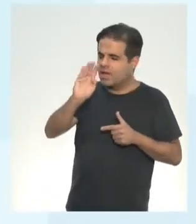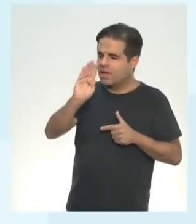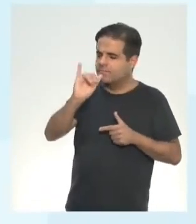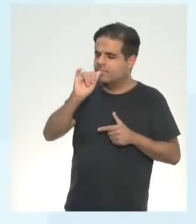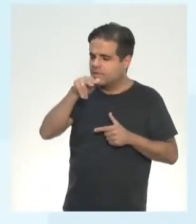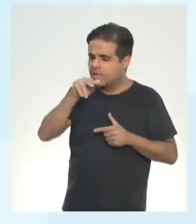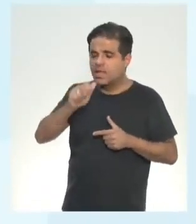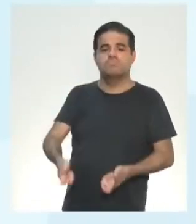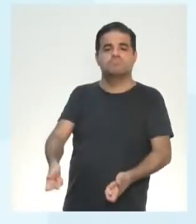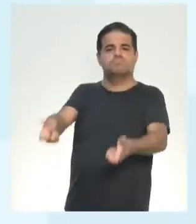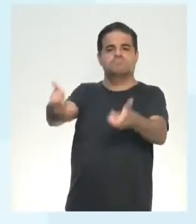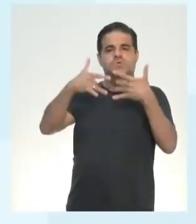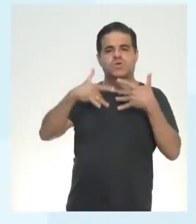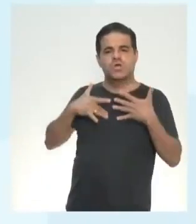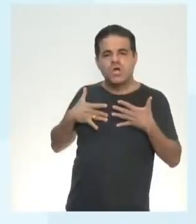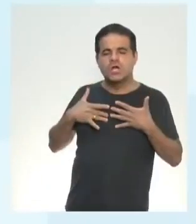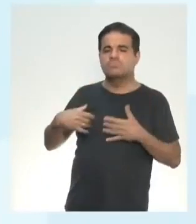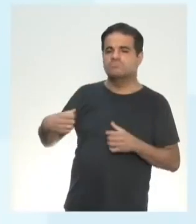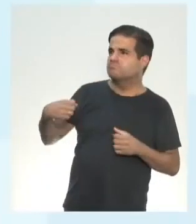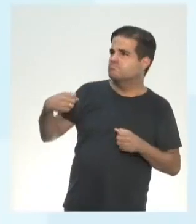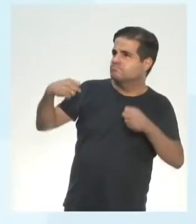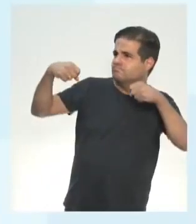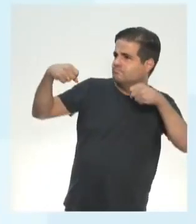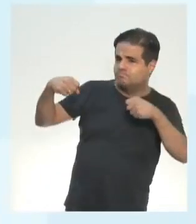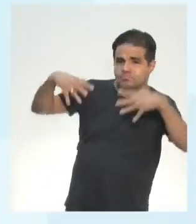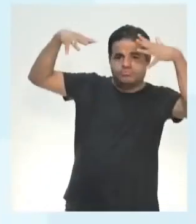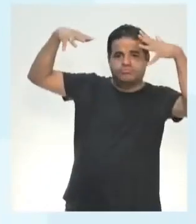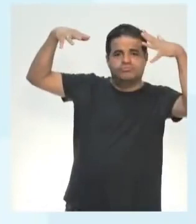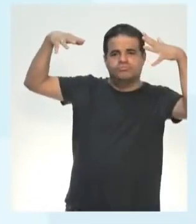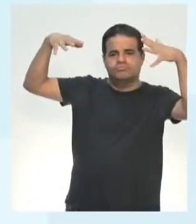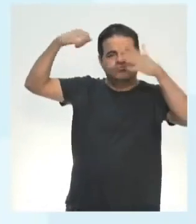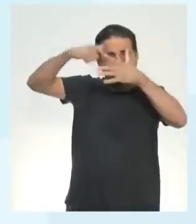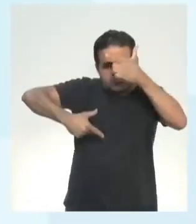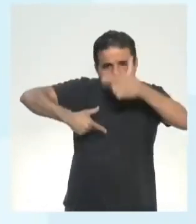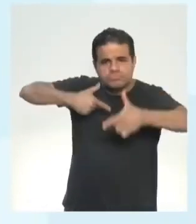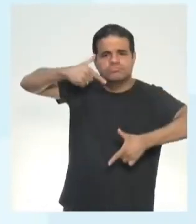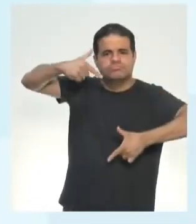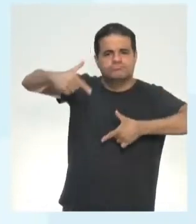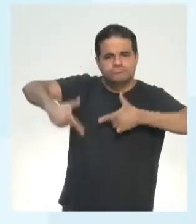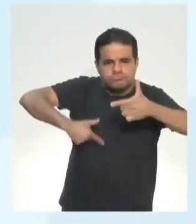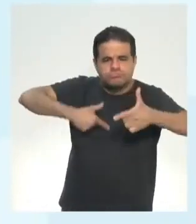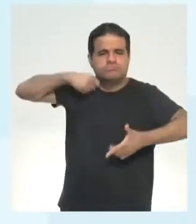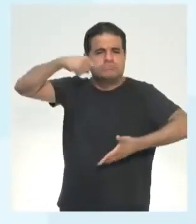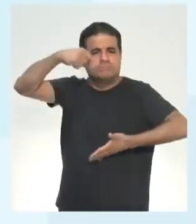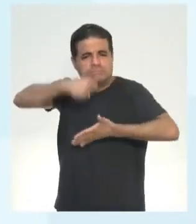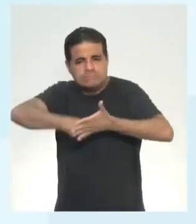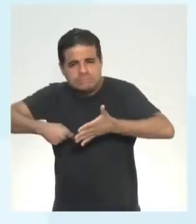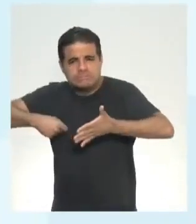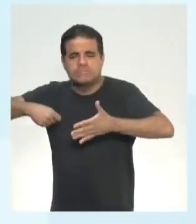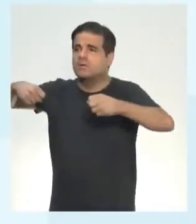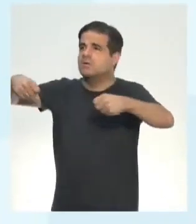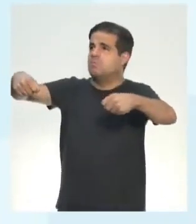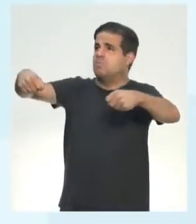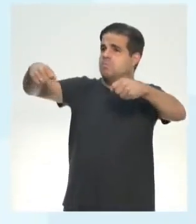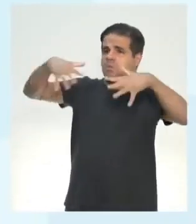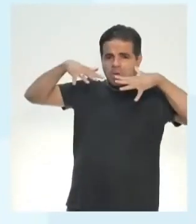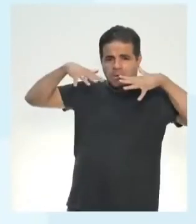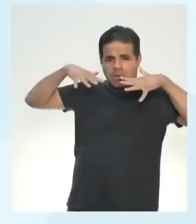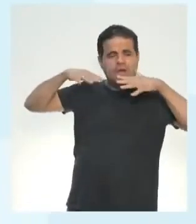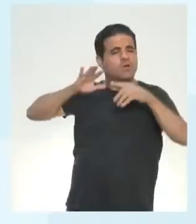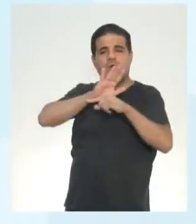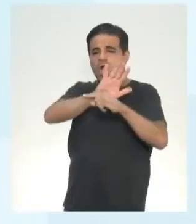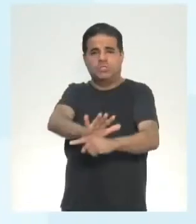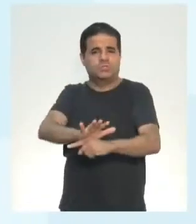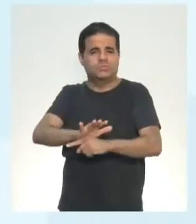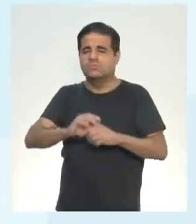para a gente aqui. Essa luz, né, de trabalho duro, o Eric falando. Essa iluminação não ajuda